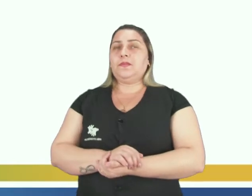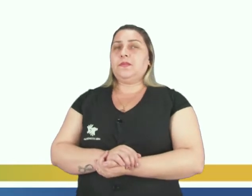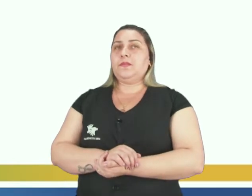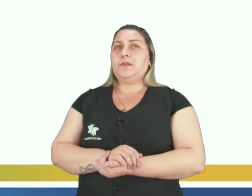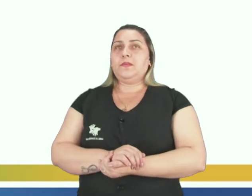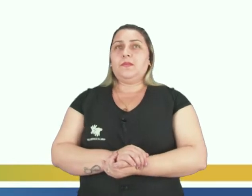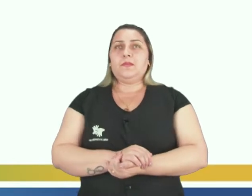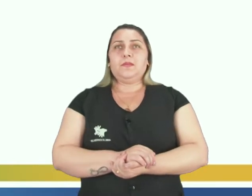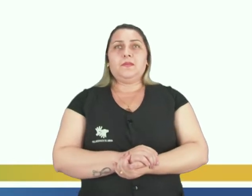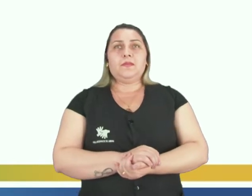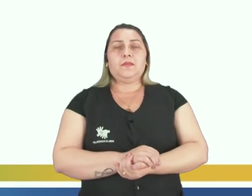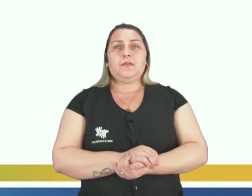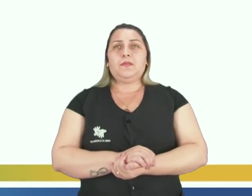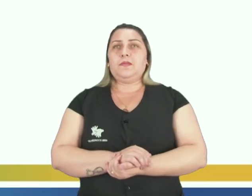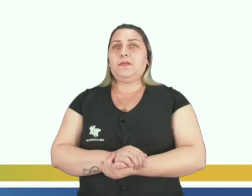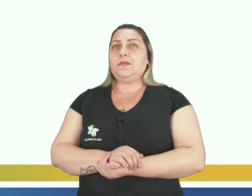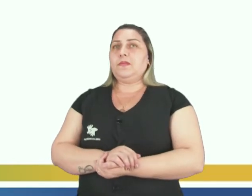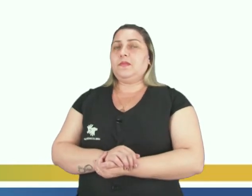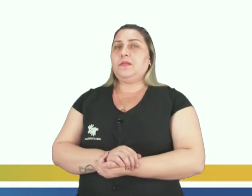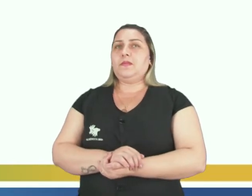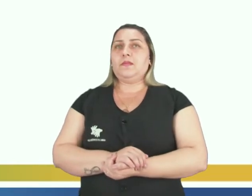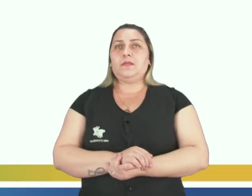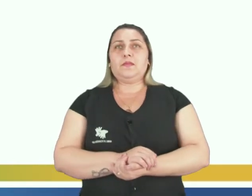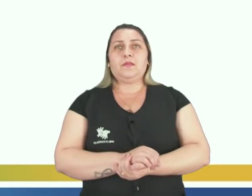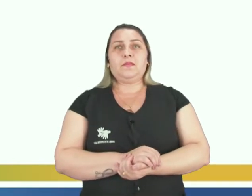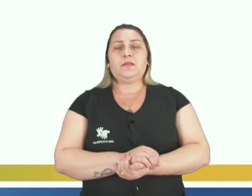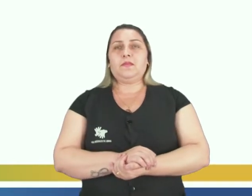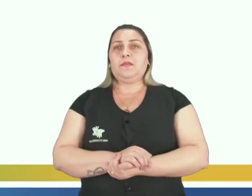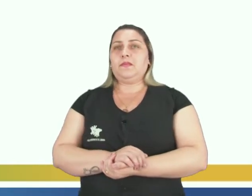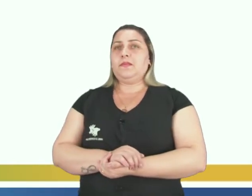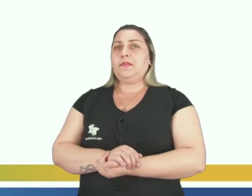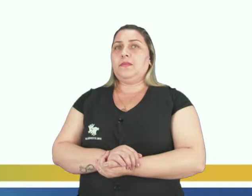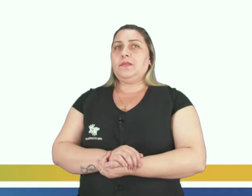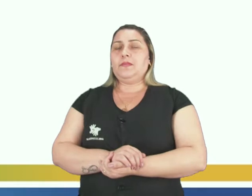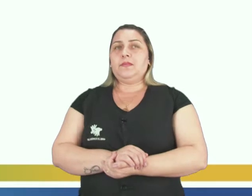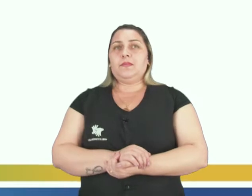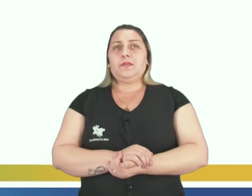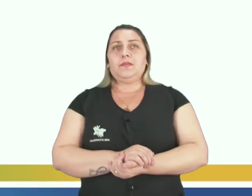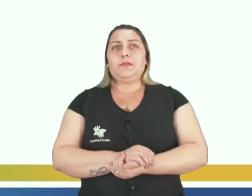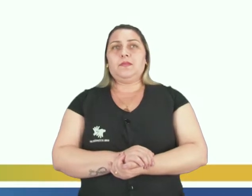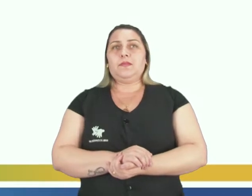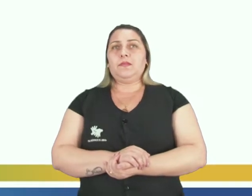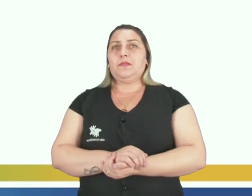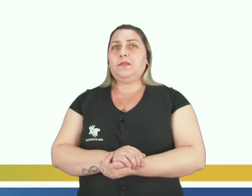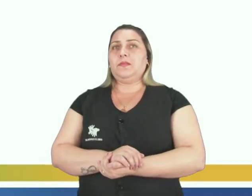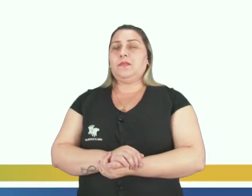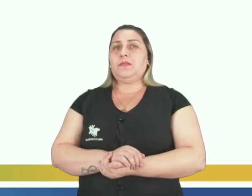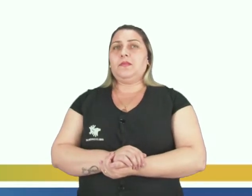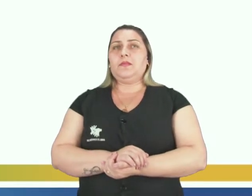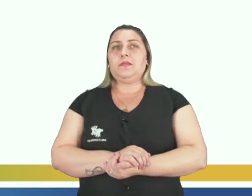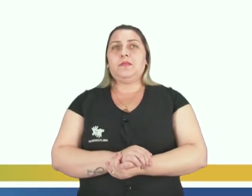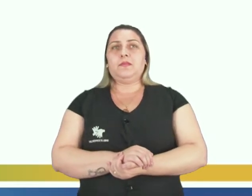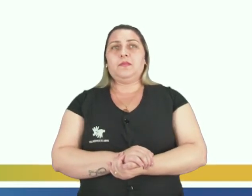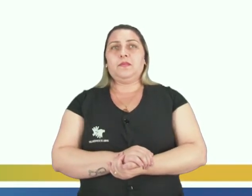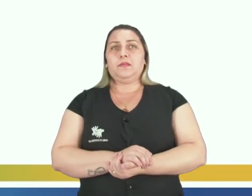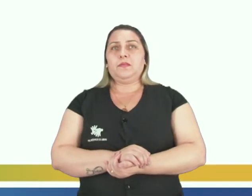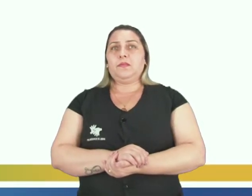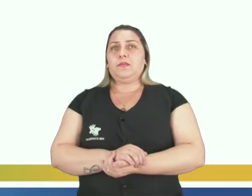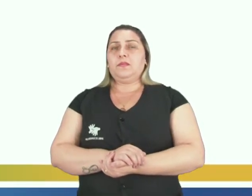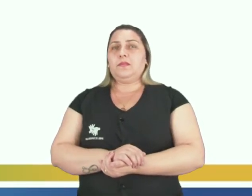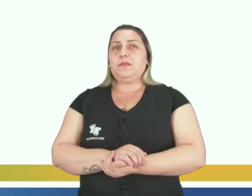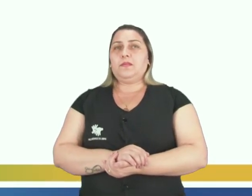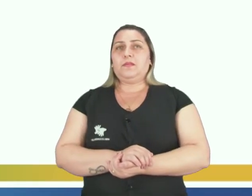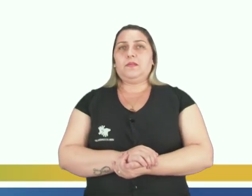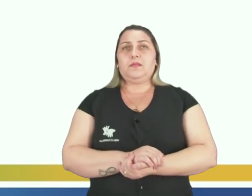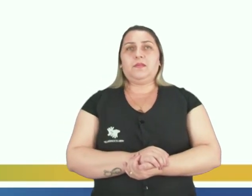caballo. Llave, eu digo, ó, llave. Lluvia, eu digo, ó, lluvia. E por